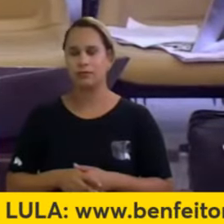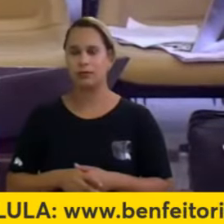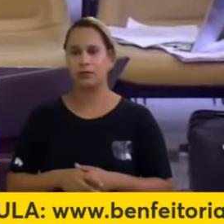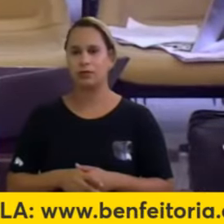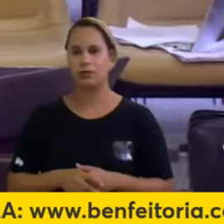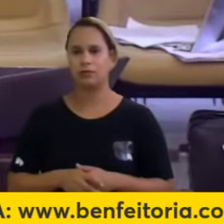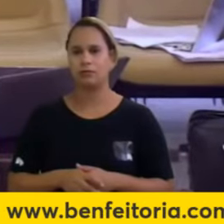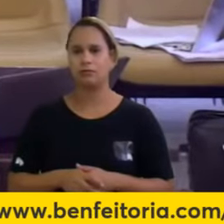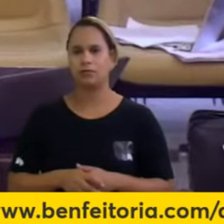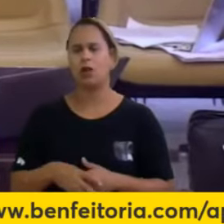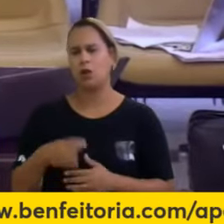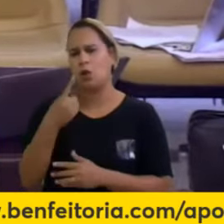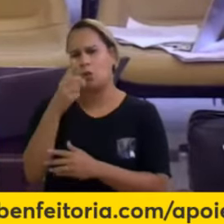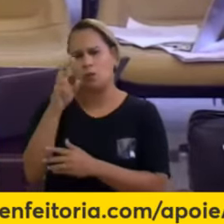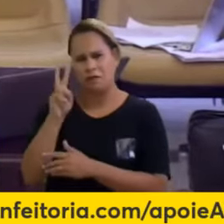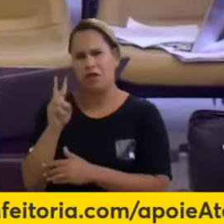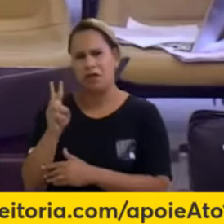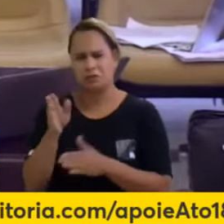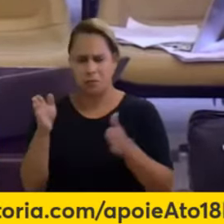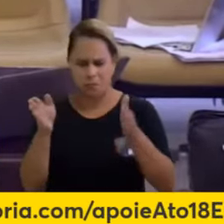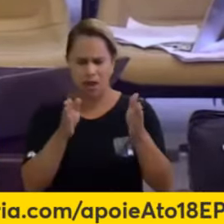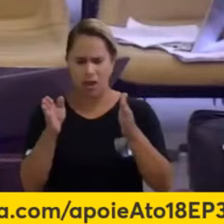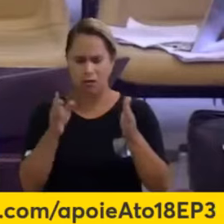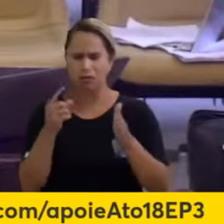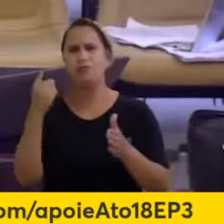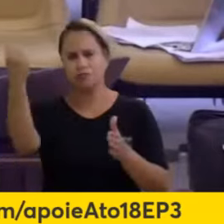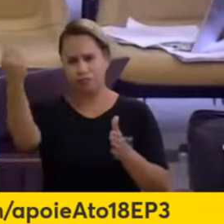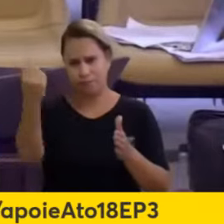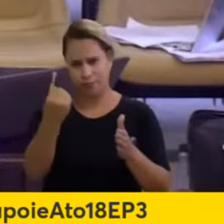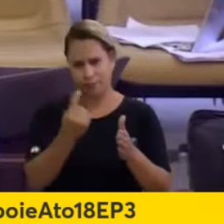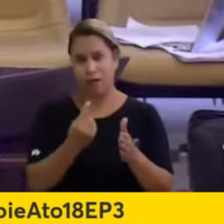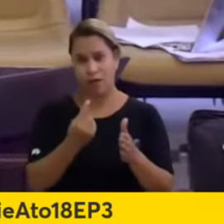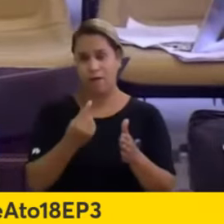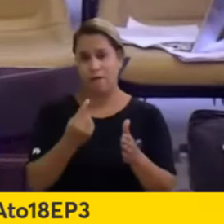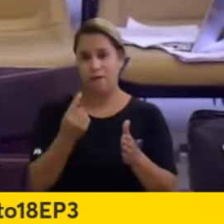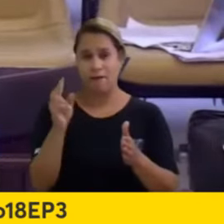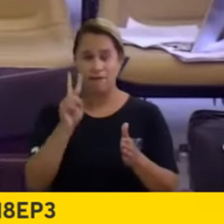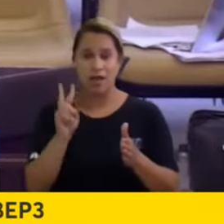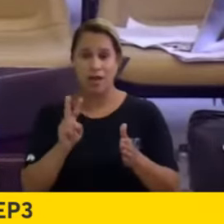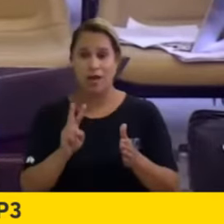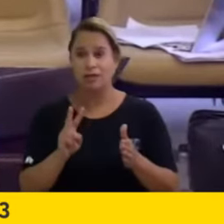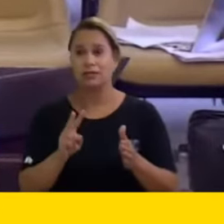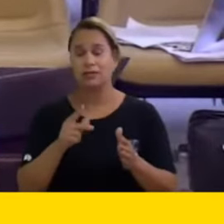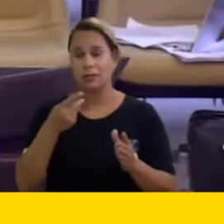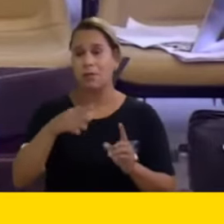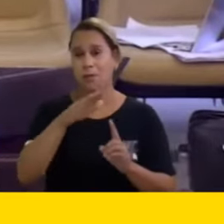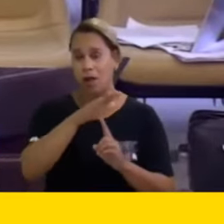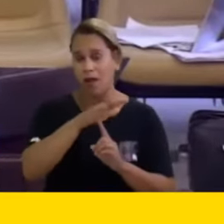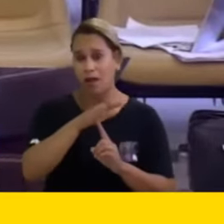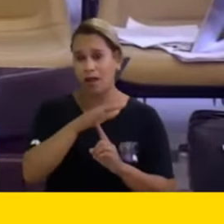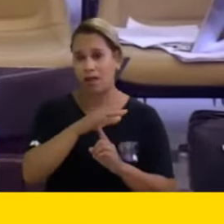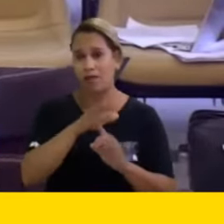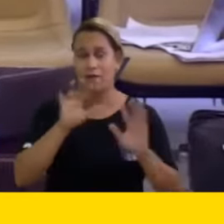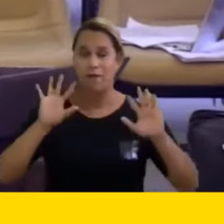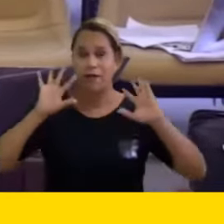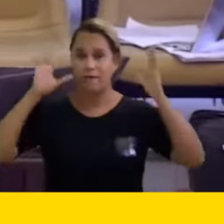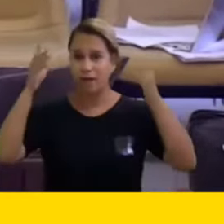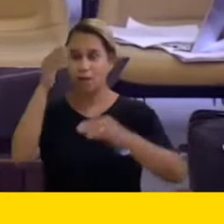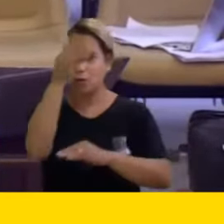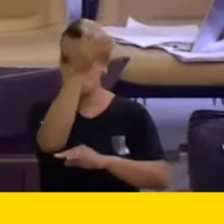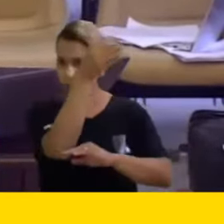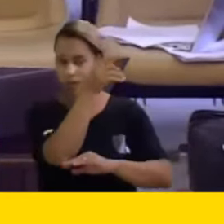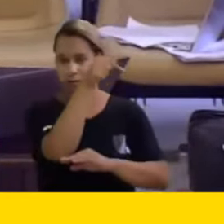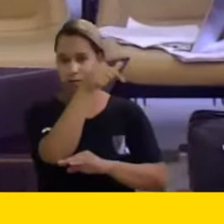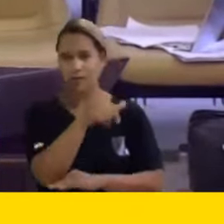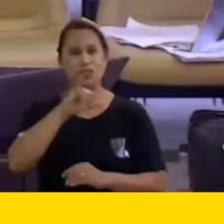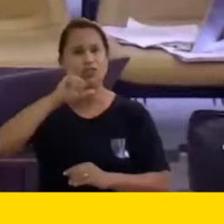vez pro Paraná nesse período Todo Para Não Dizer nenhuma uma vez só no Paraná para fazer um evento de r$ 5.000 num hotel aqui em Curitiba que foi em janeiro de 2022